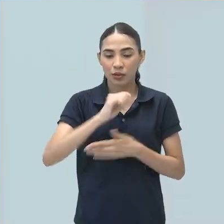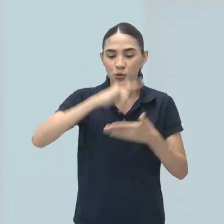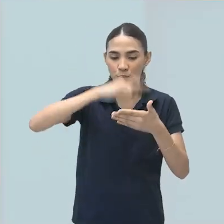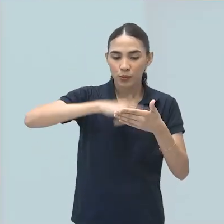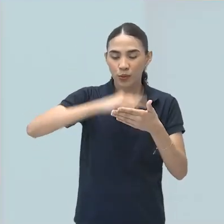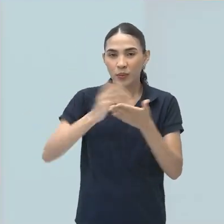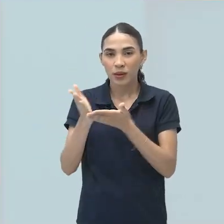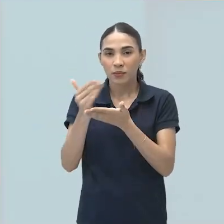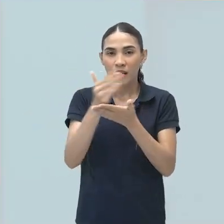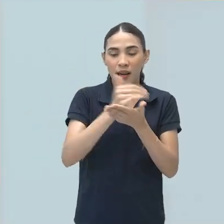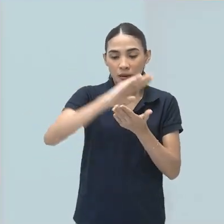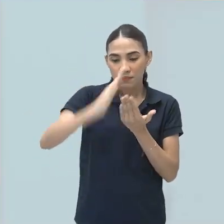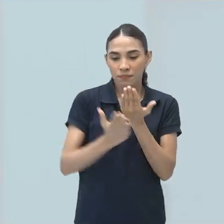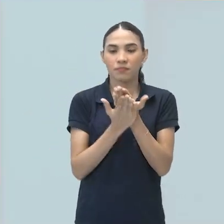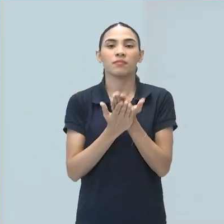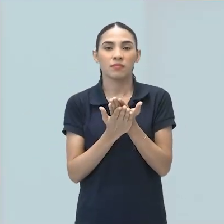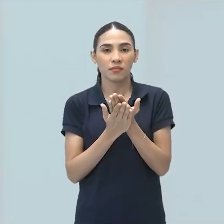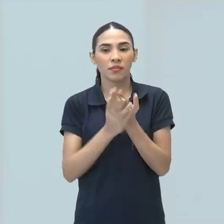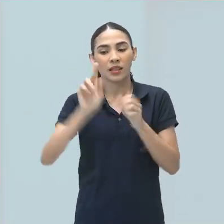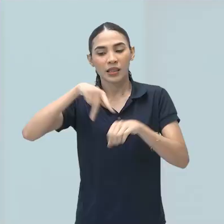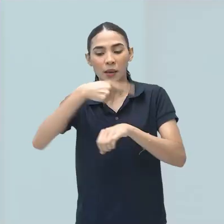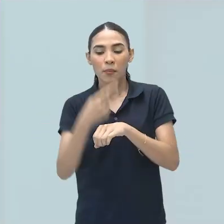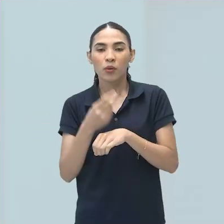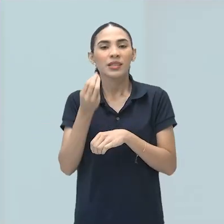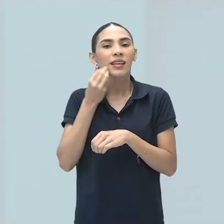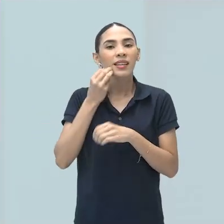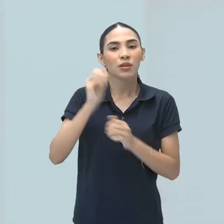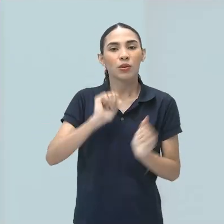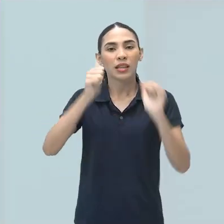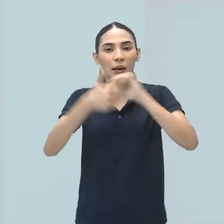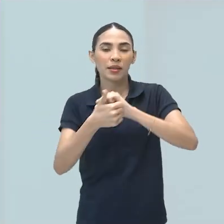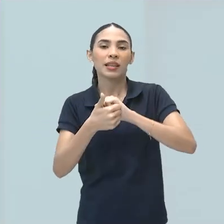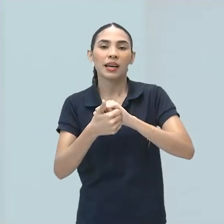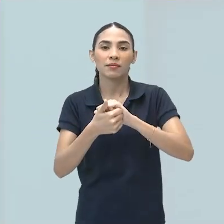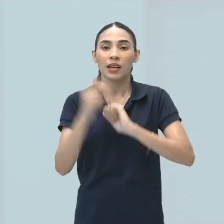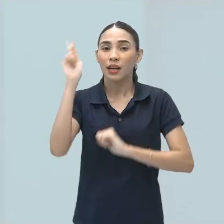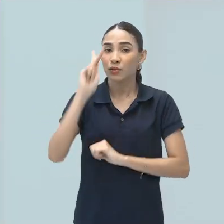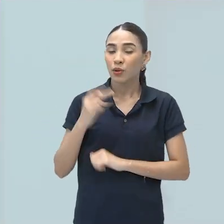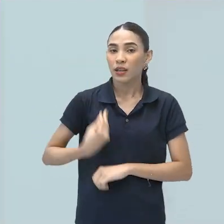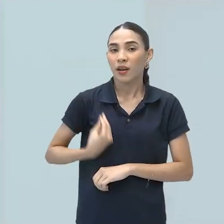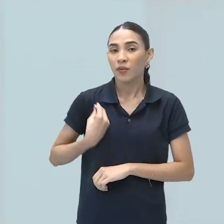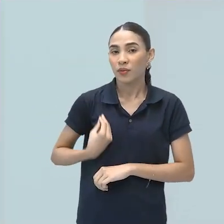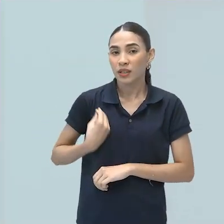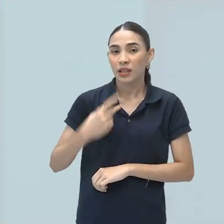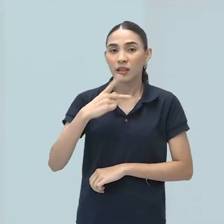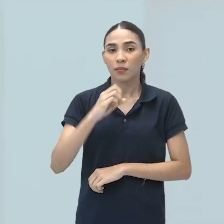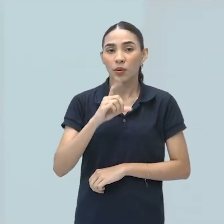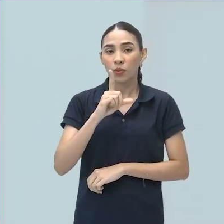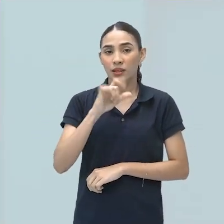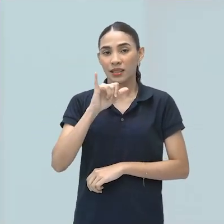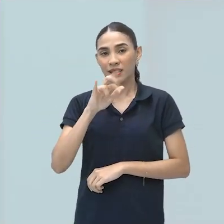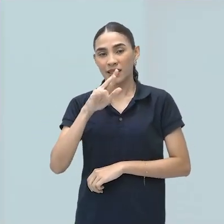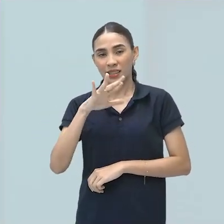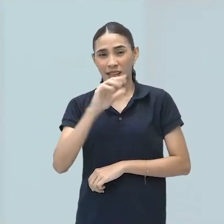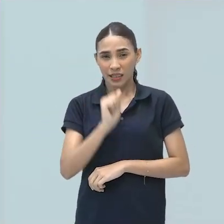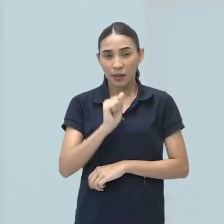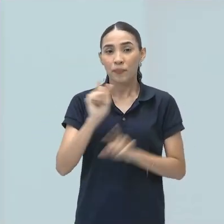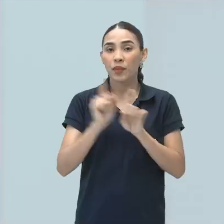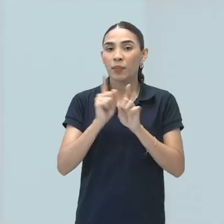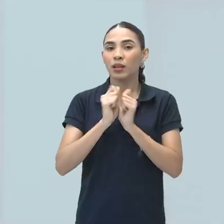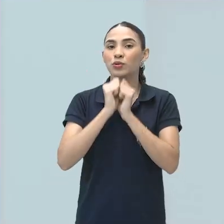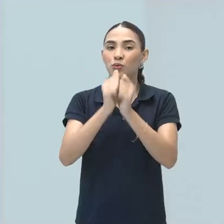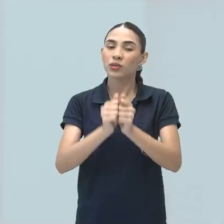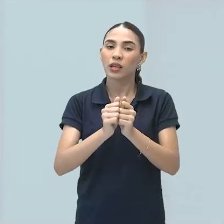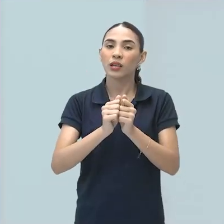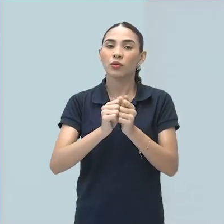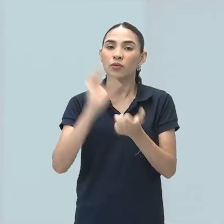foi então buscando reconstituir de alguma forma a história da vida dessa pessoa e, nesse processo, juntando